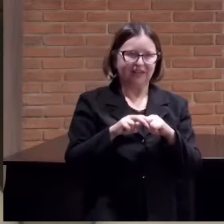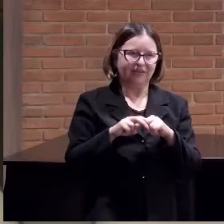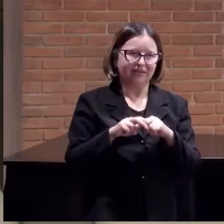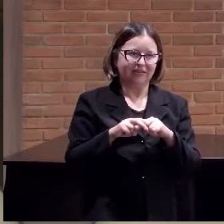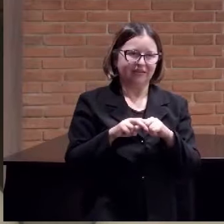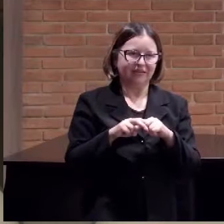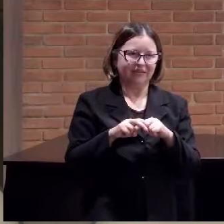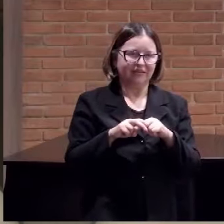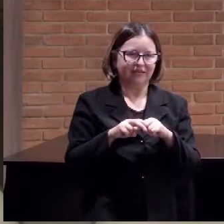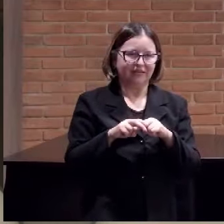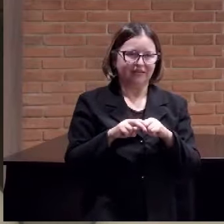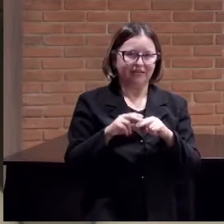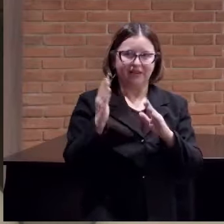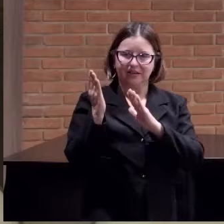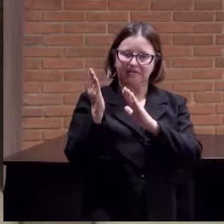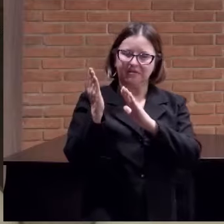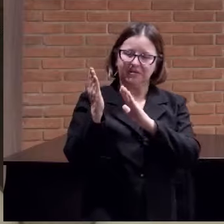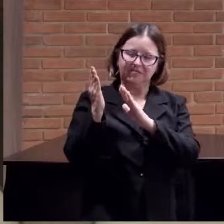da apostasia,